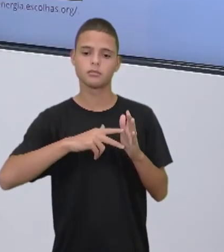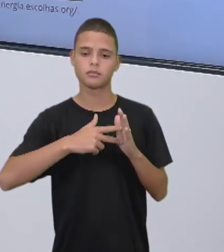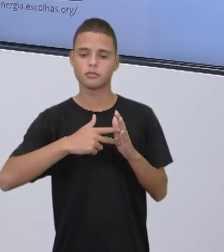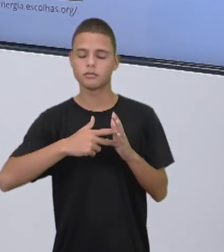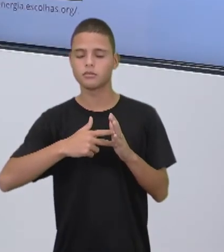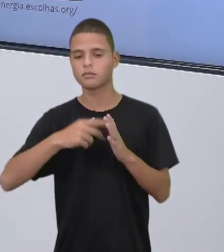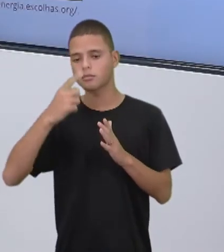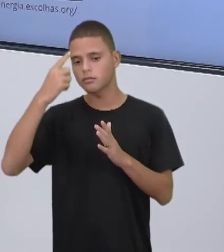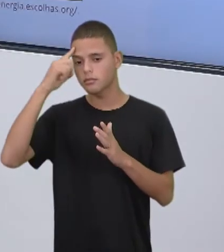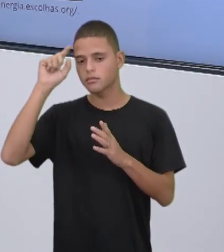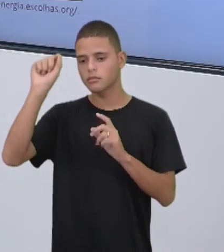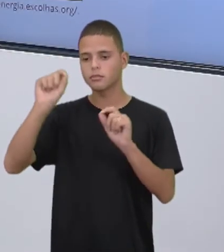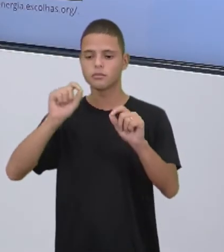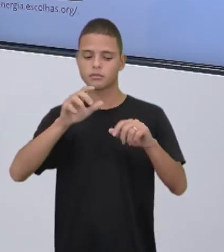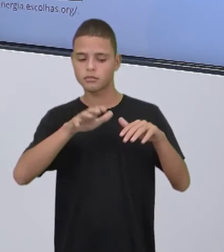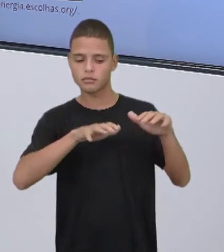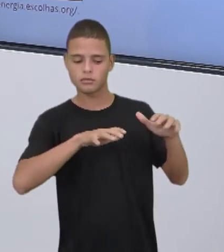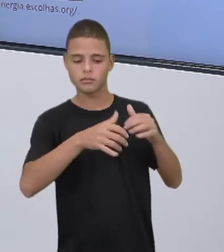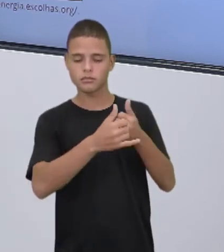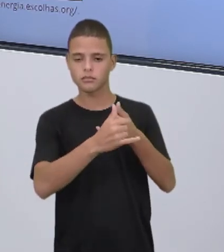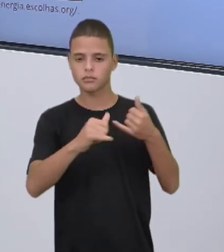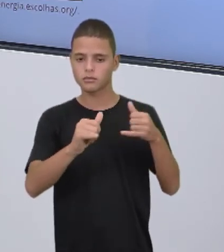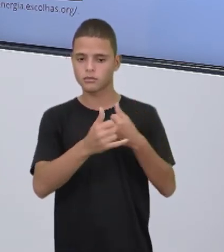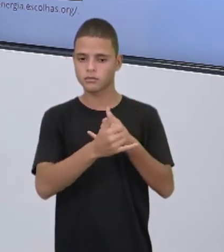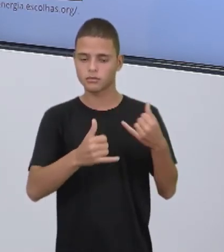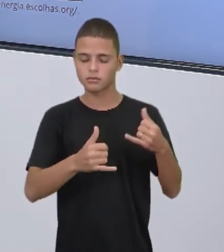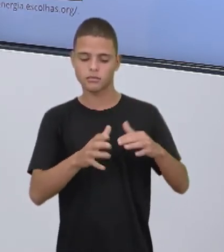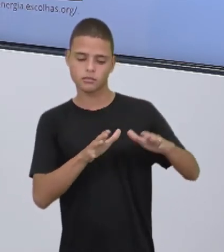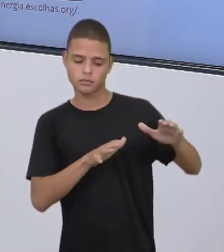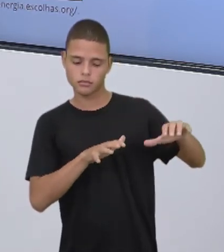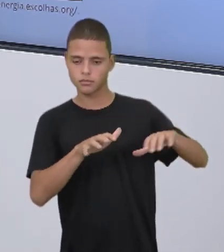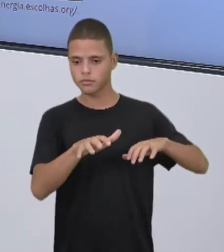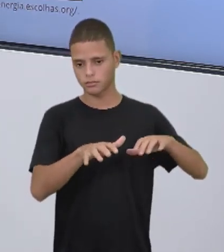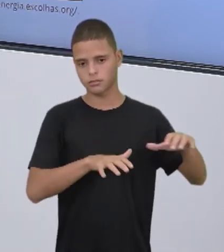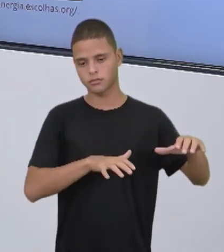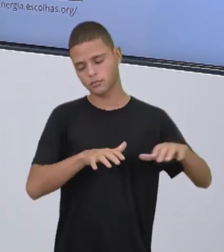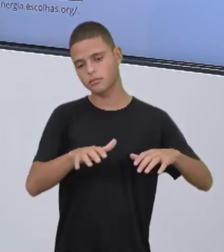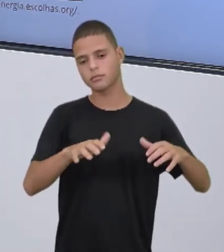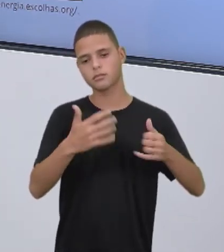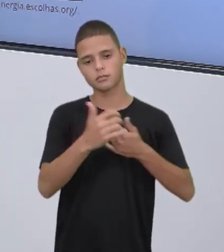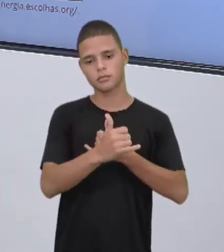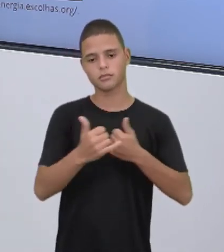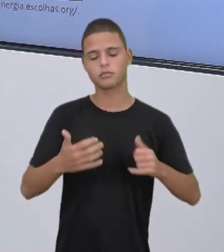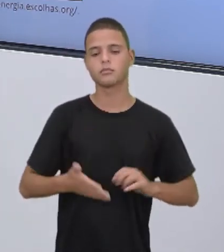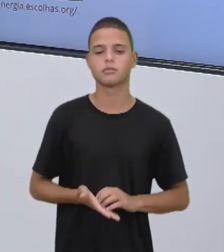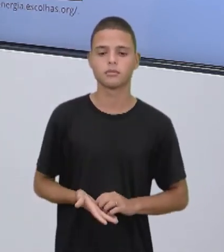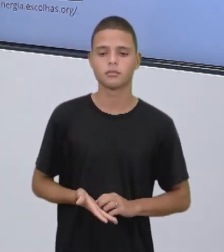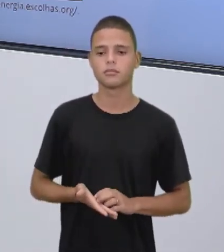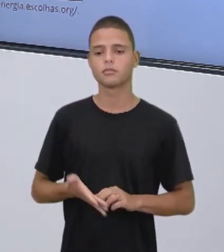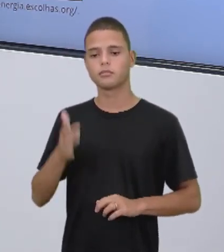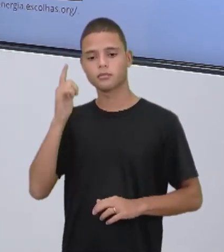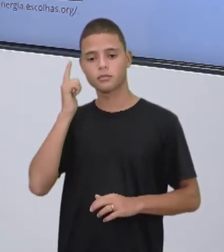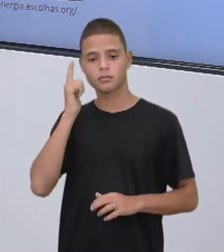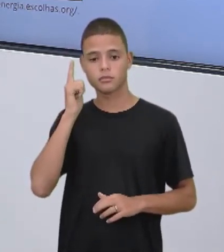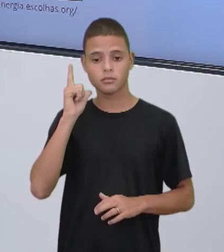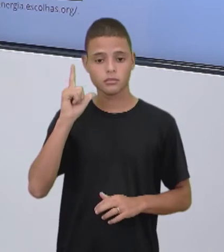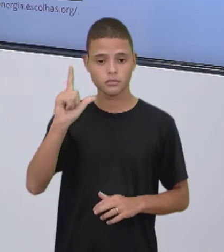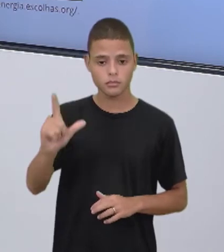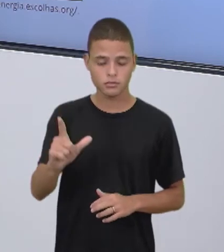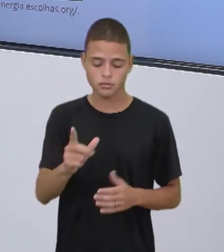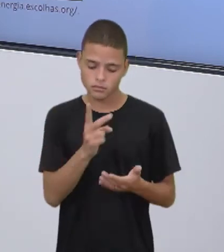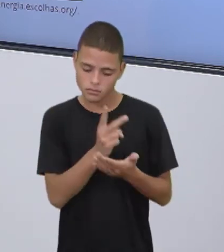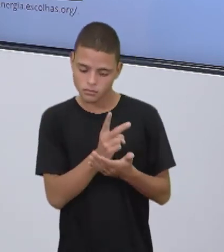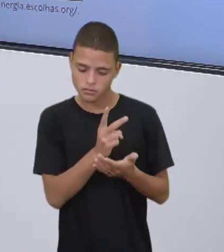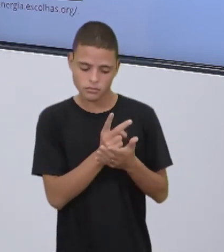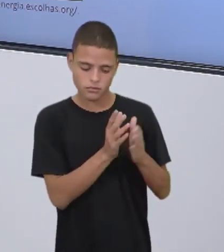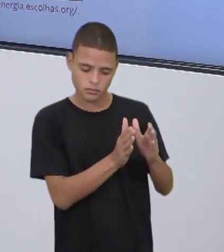tem a ideia de elétrons. Então, eletricidade é o movimento do elétron. Quando você consegue fazer os elétrons caminharem sempre na